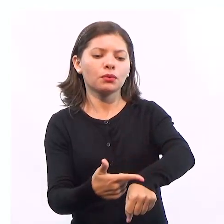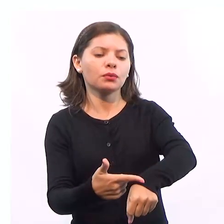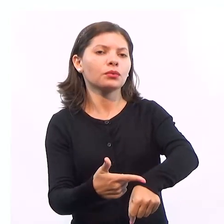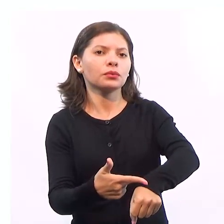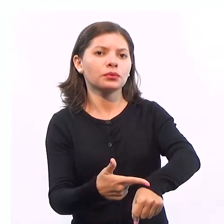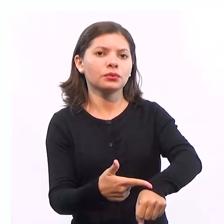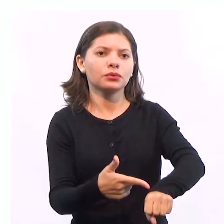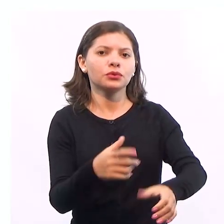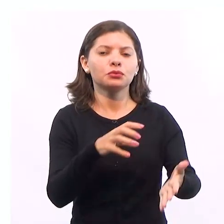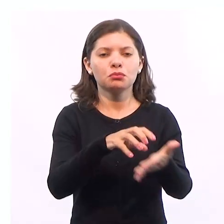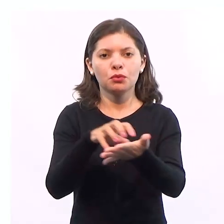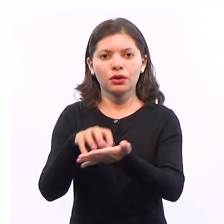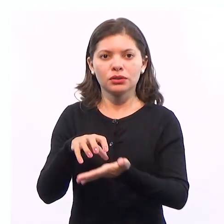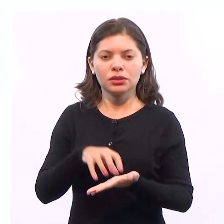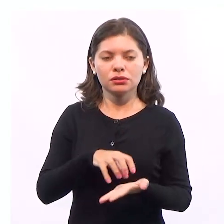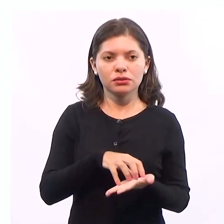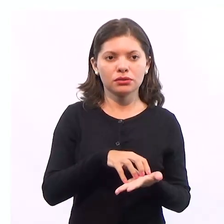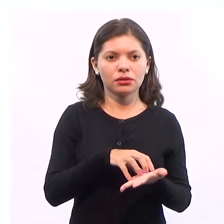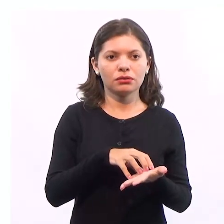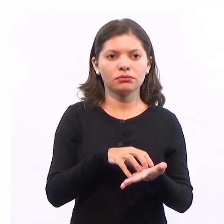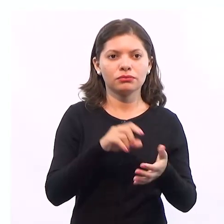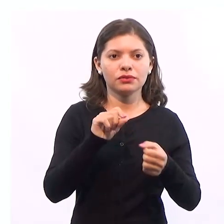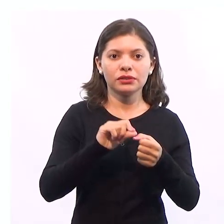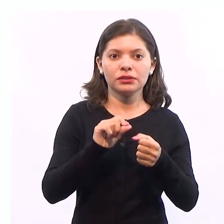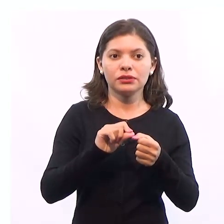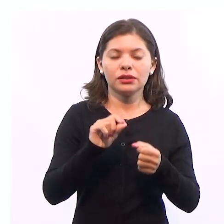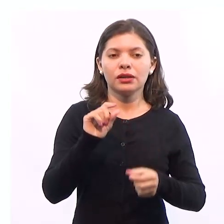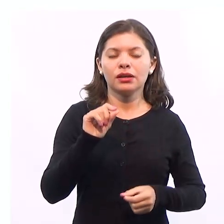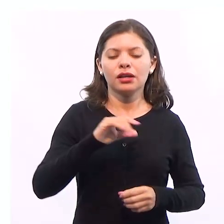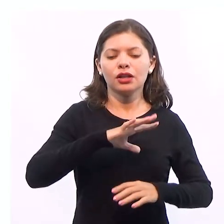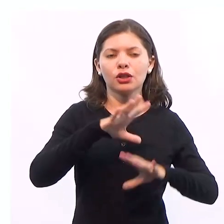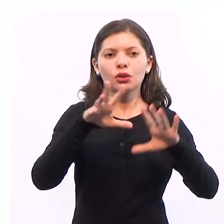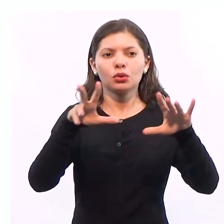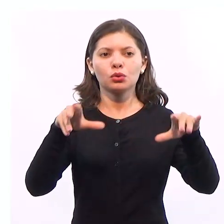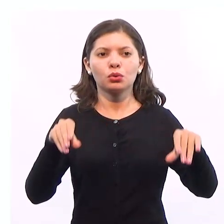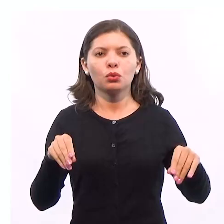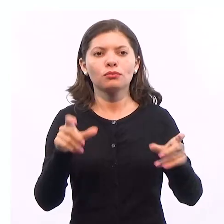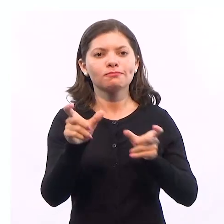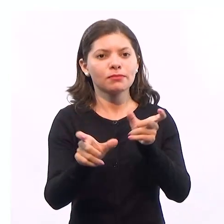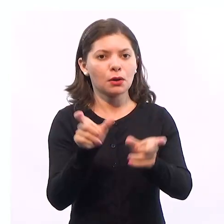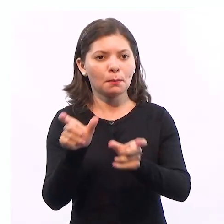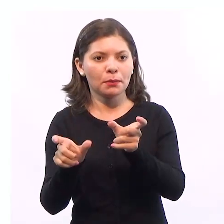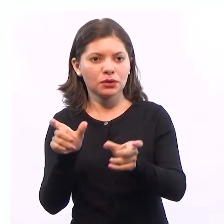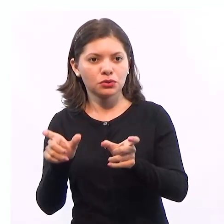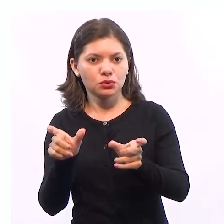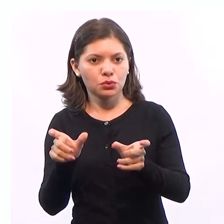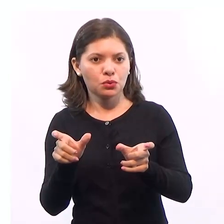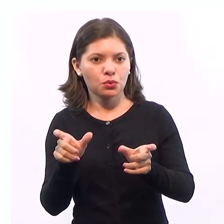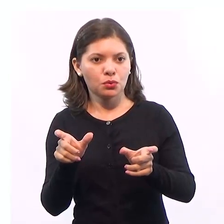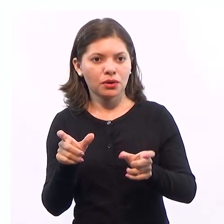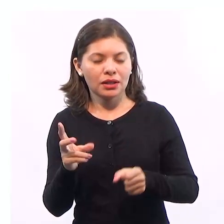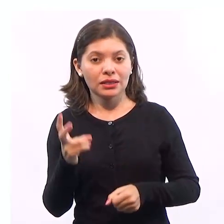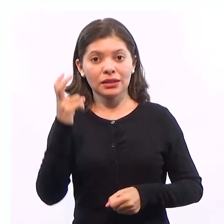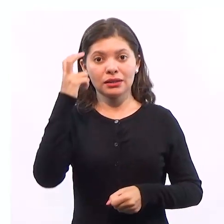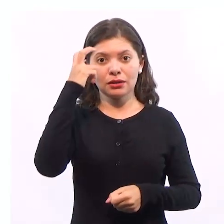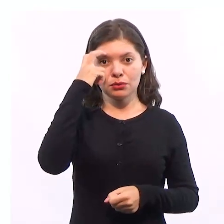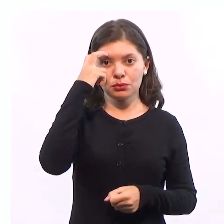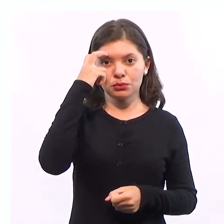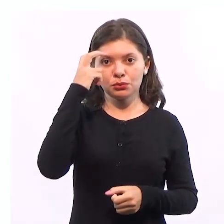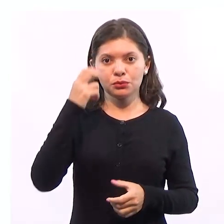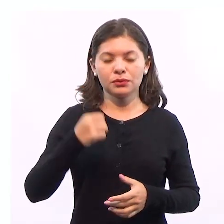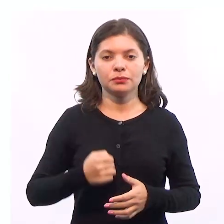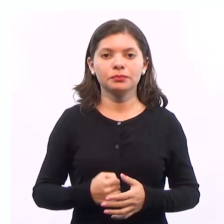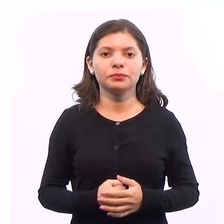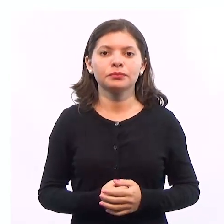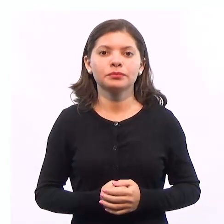tradicional e costumeira de uma organização no seu modo de agir, fazendo com que todos os membros dela passem a